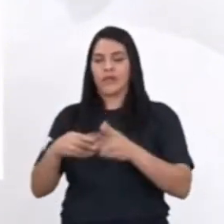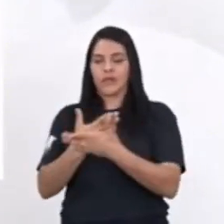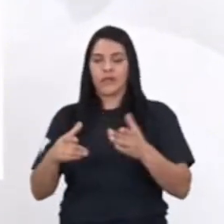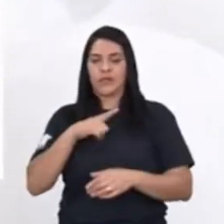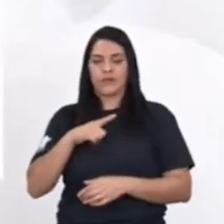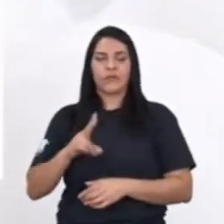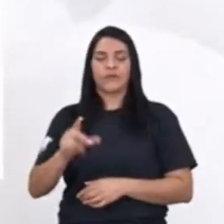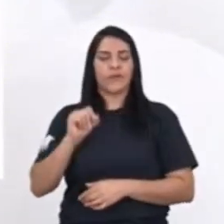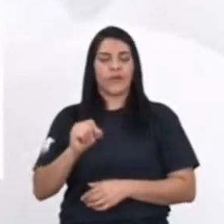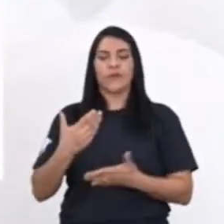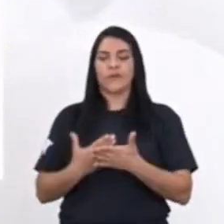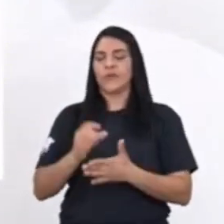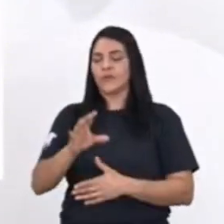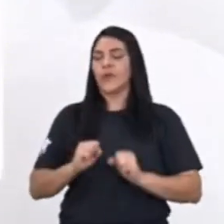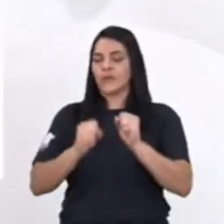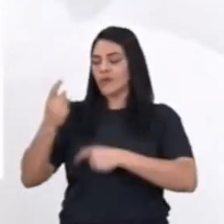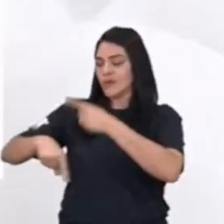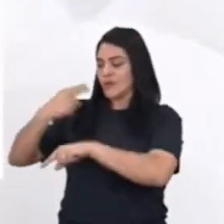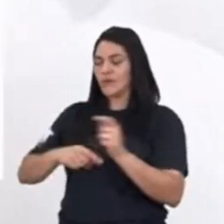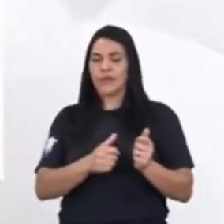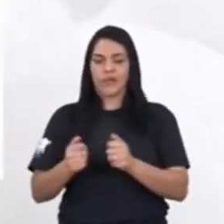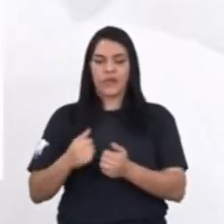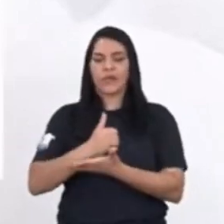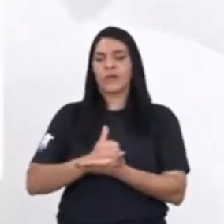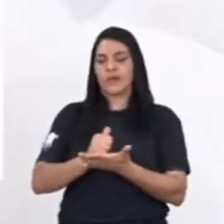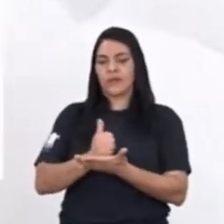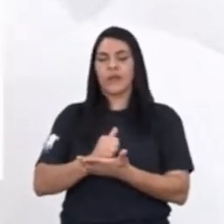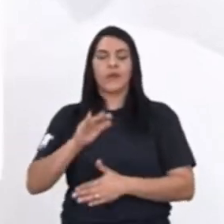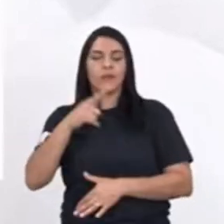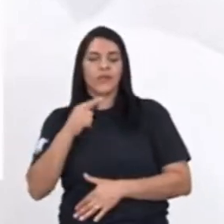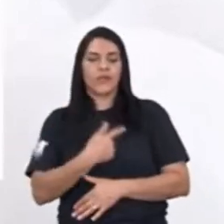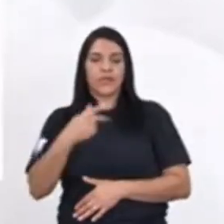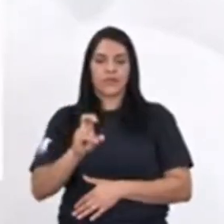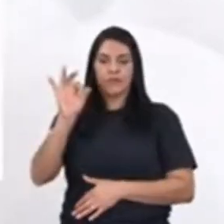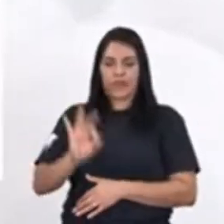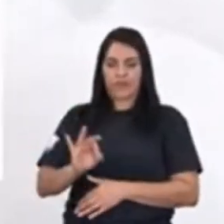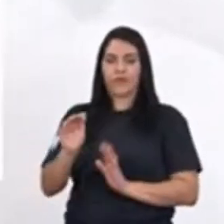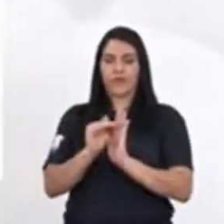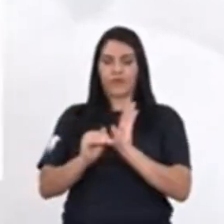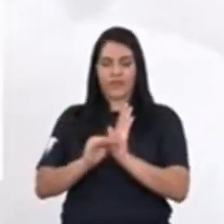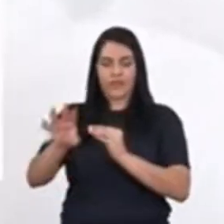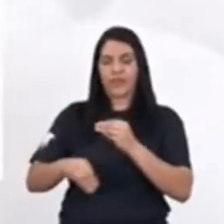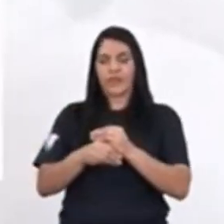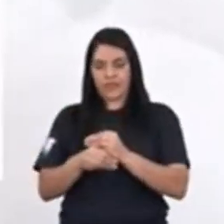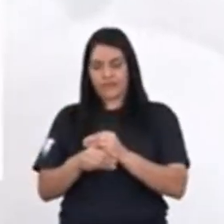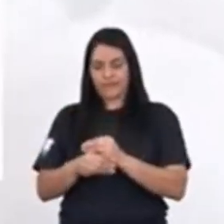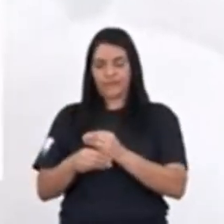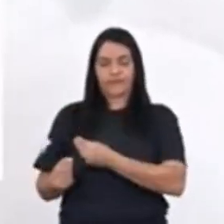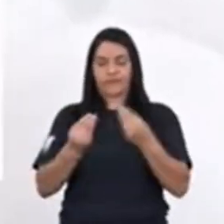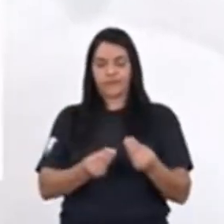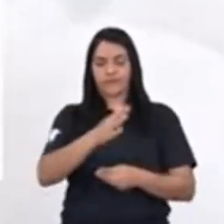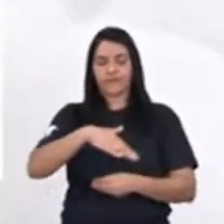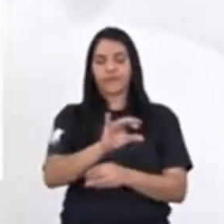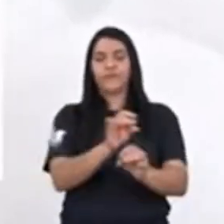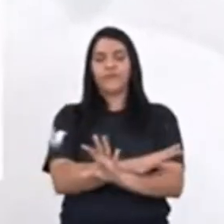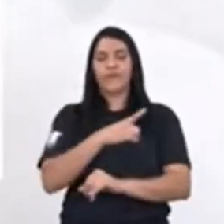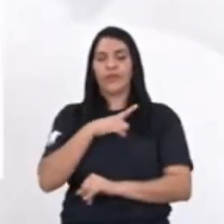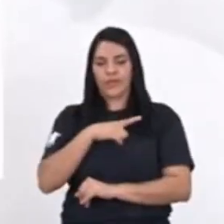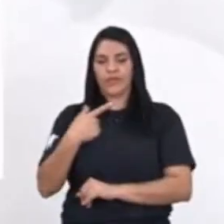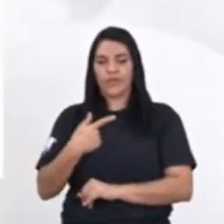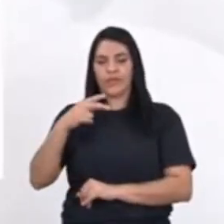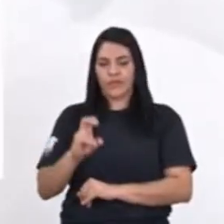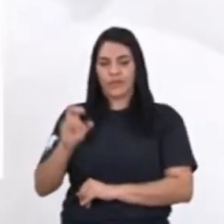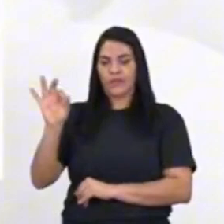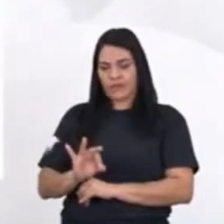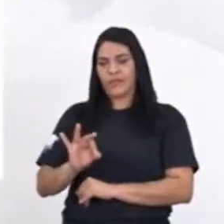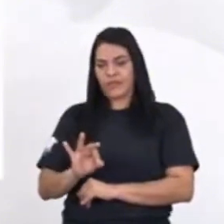sempre. O estudante só pode ter alguma conquista dentro da gamificação quando ele tem pelo menos 75% das tarefas atribuídas que foram para ele feitas. Então ele tem que concluir 75%